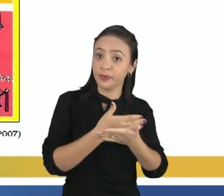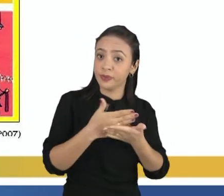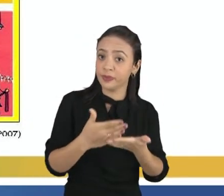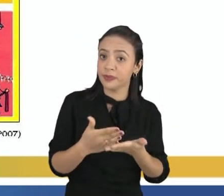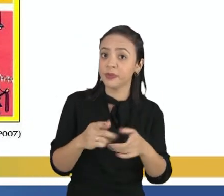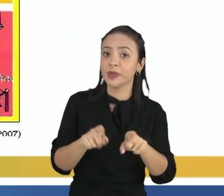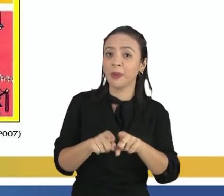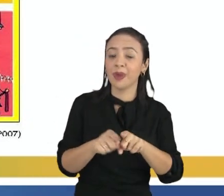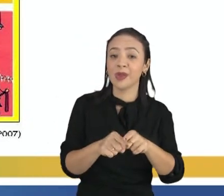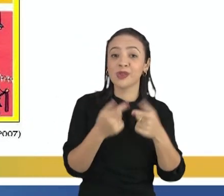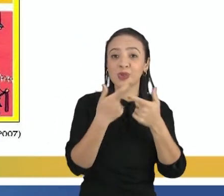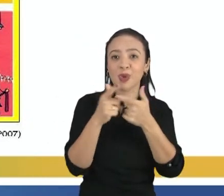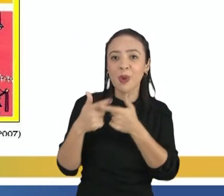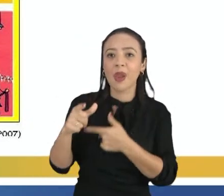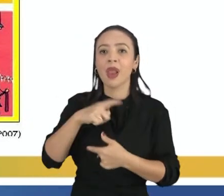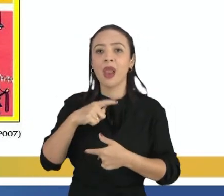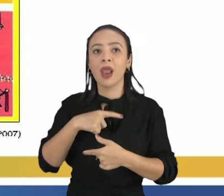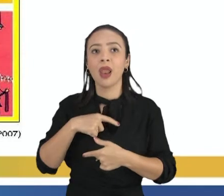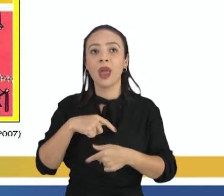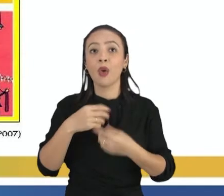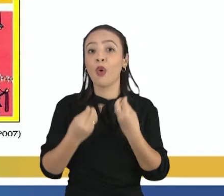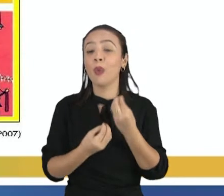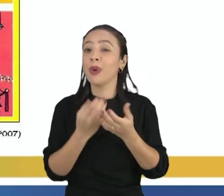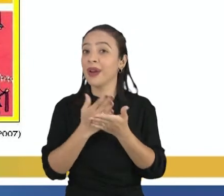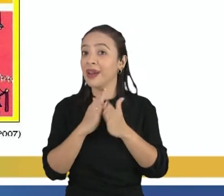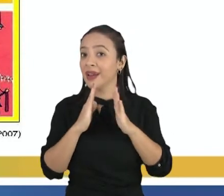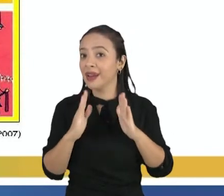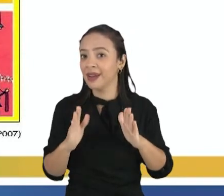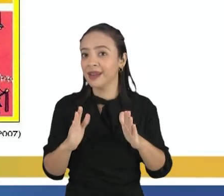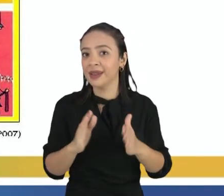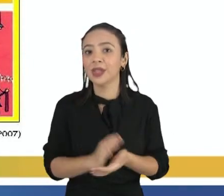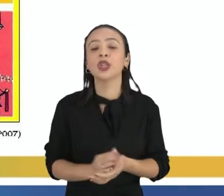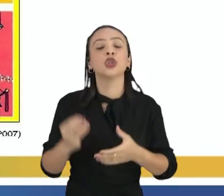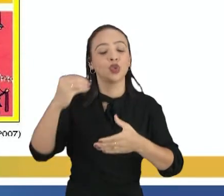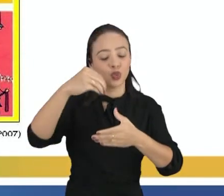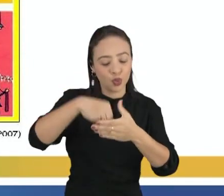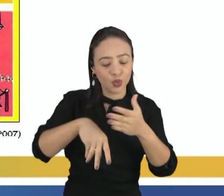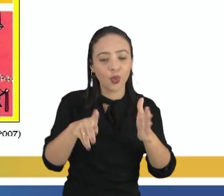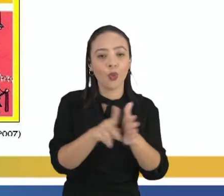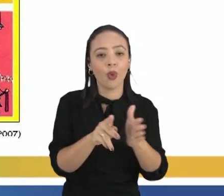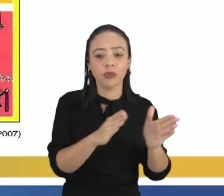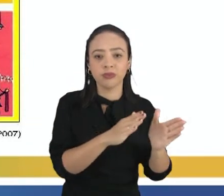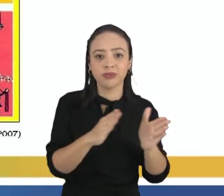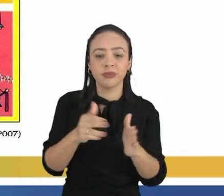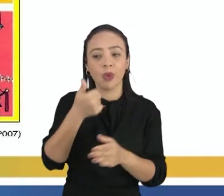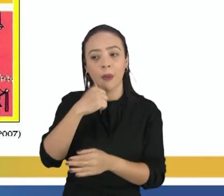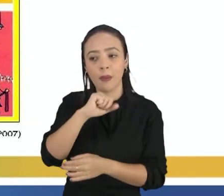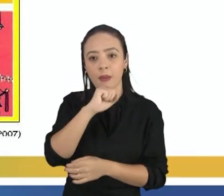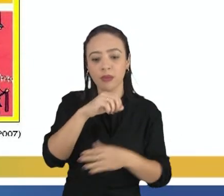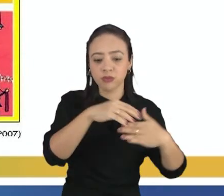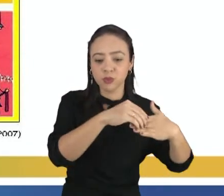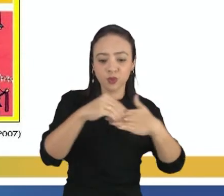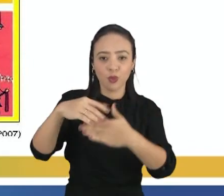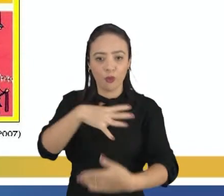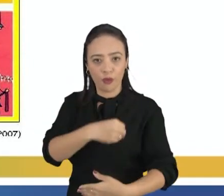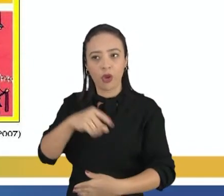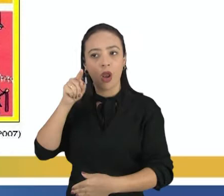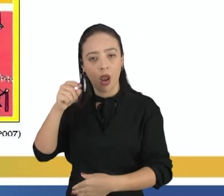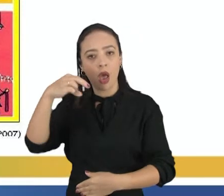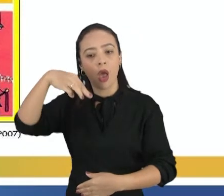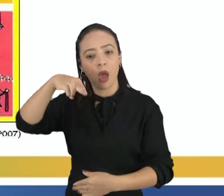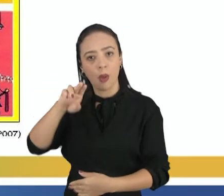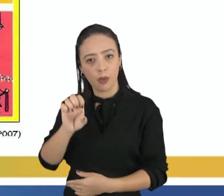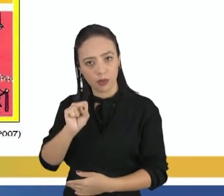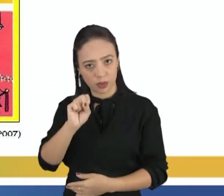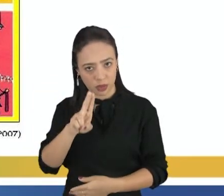inicial, complicação, clímax, desfecho, né? Está dentro do enredo. Uma mãe que leva o filho ao museu